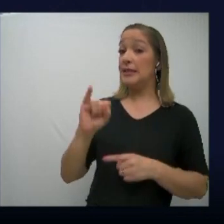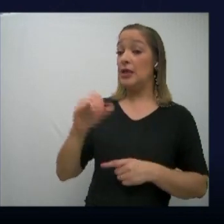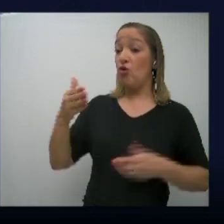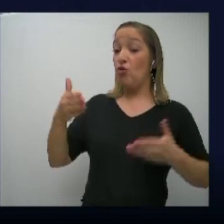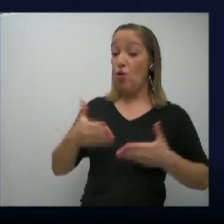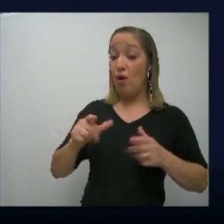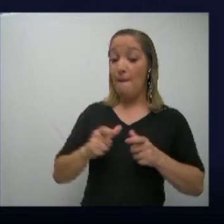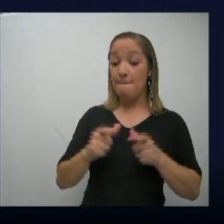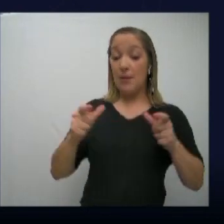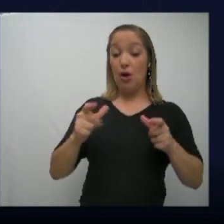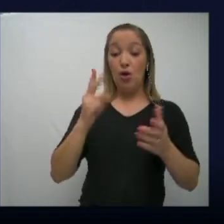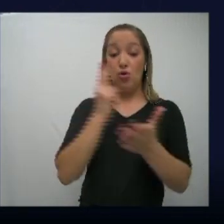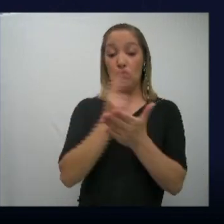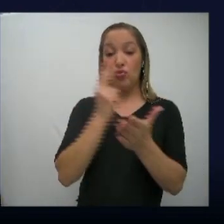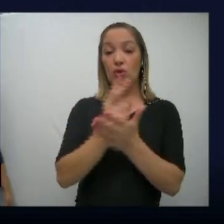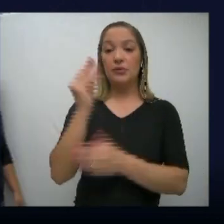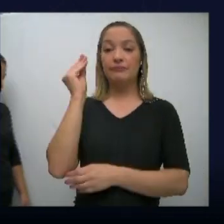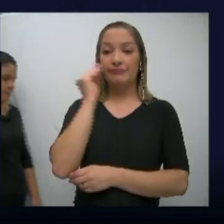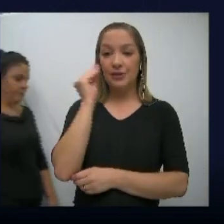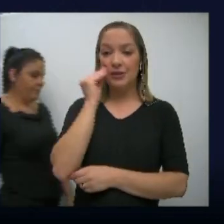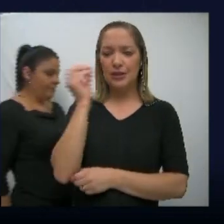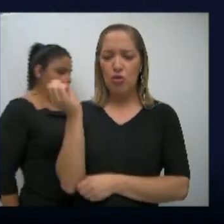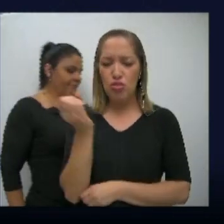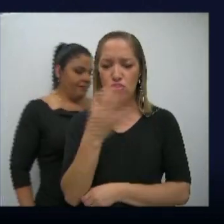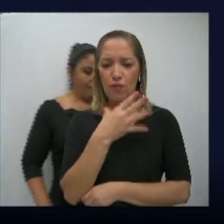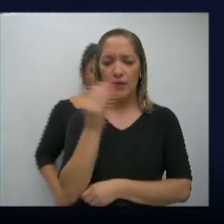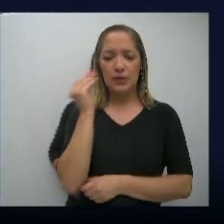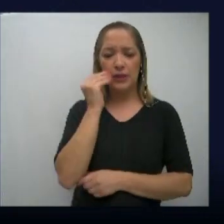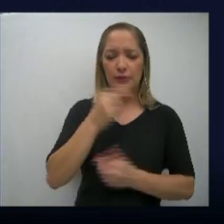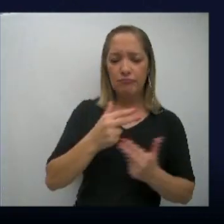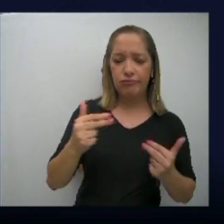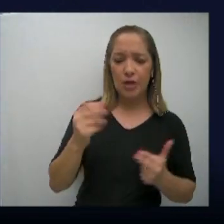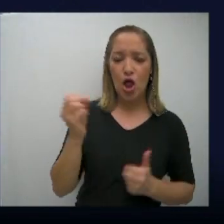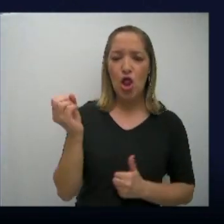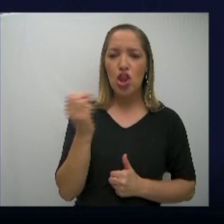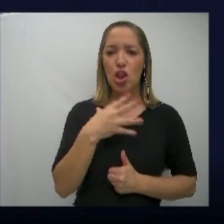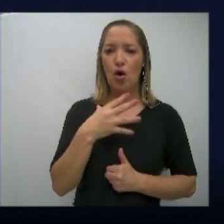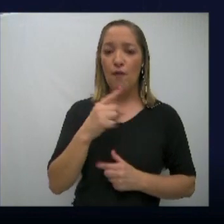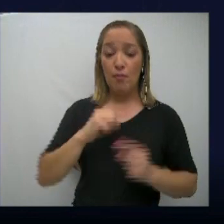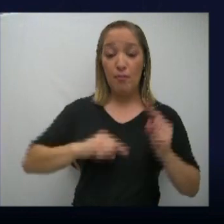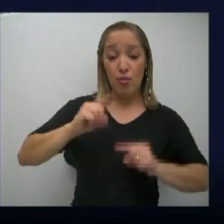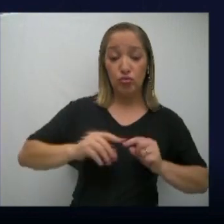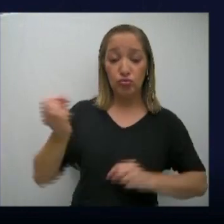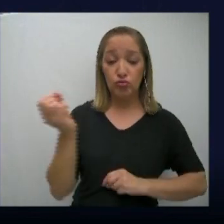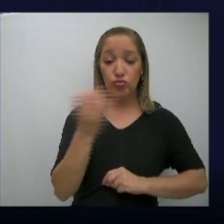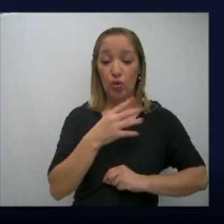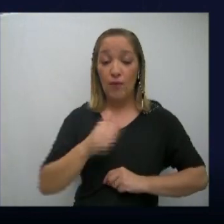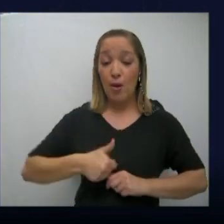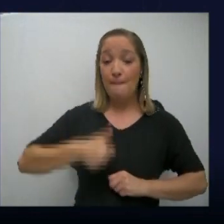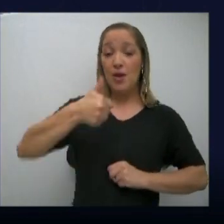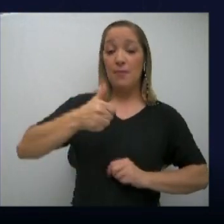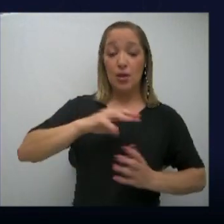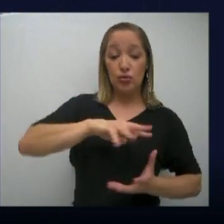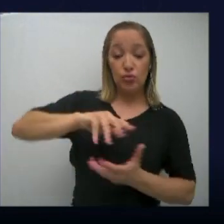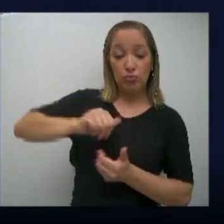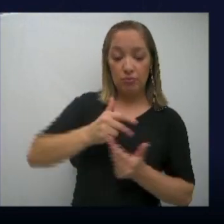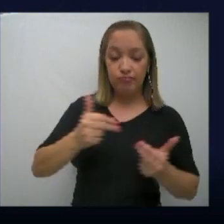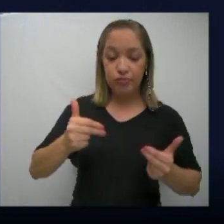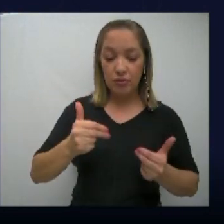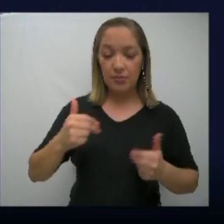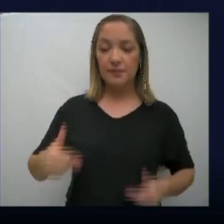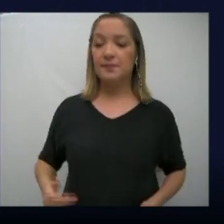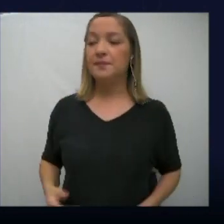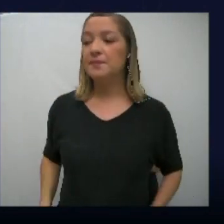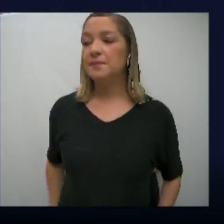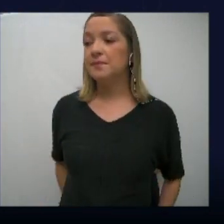a gente continuar testando e inovando tentando coisas novas usando Novos Produtos ser o primeiro do mundo um monte de os